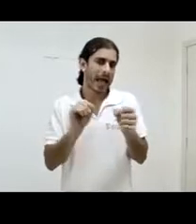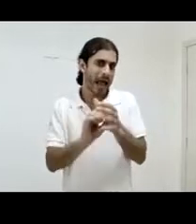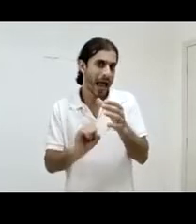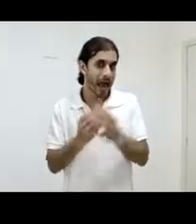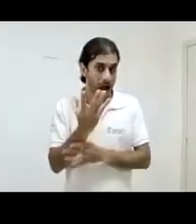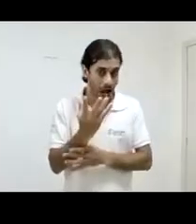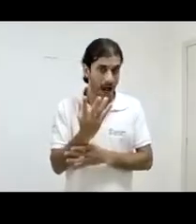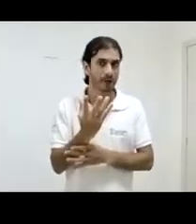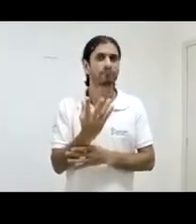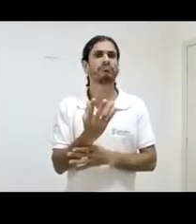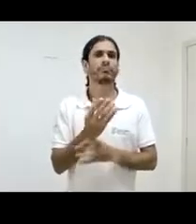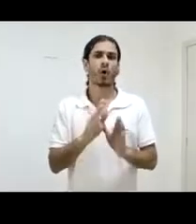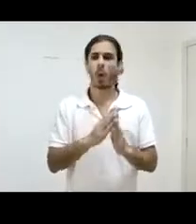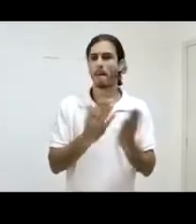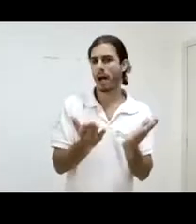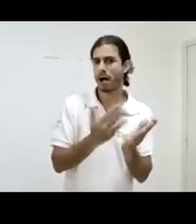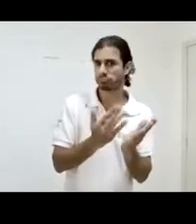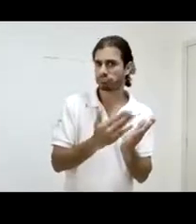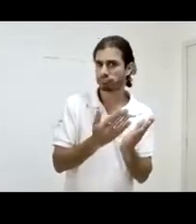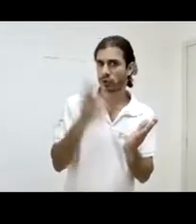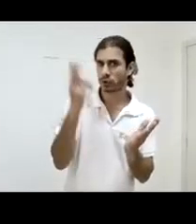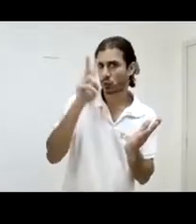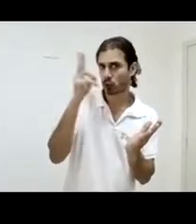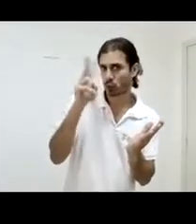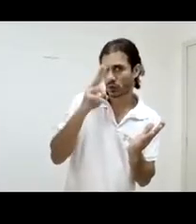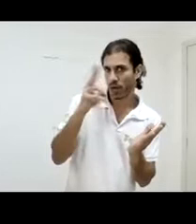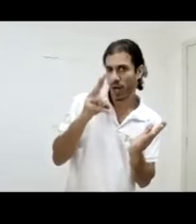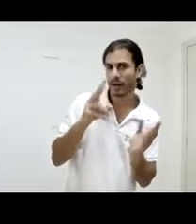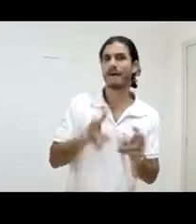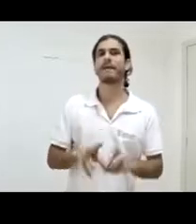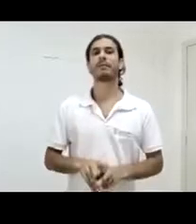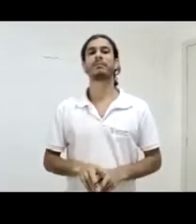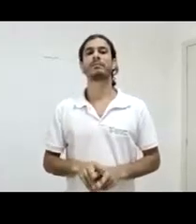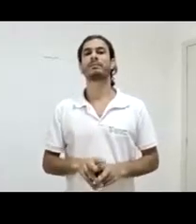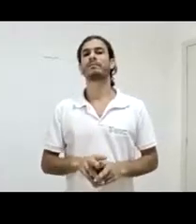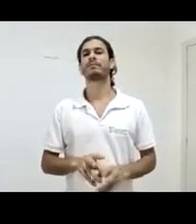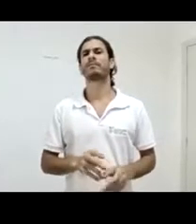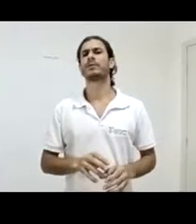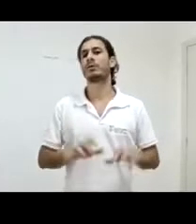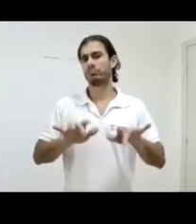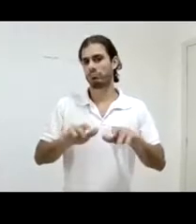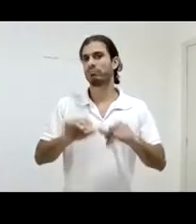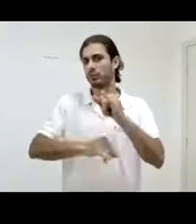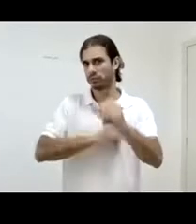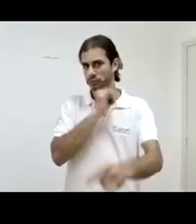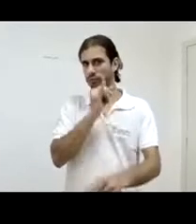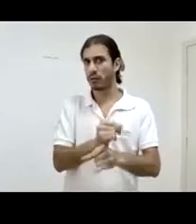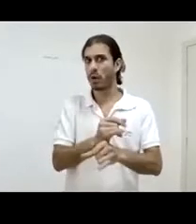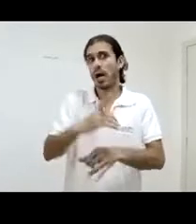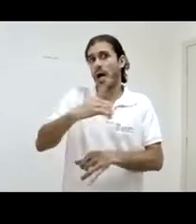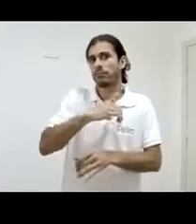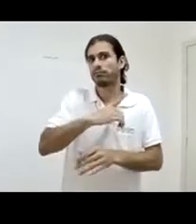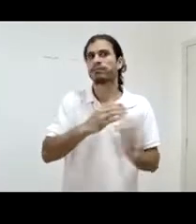serão apresentadas as possibilidades de se ter uma biblioteca inclusiva. Bom, quais são